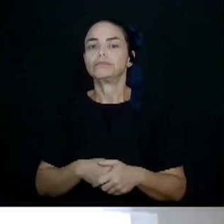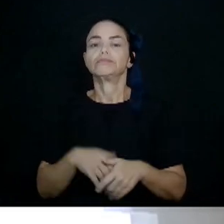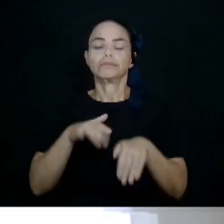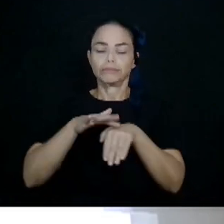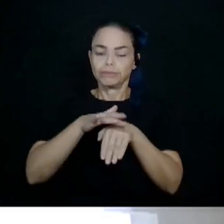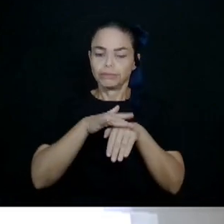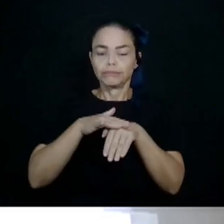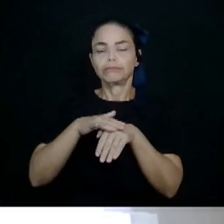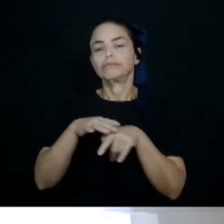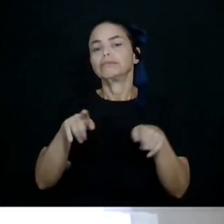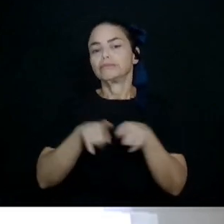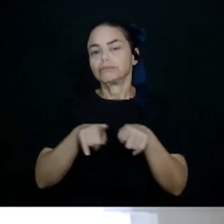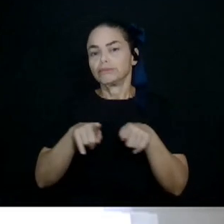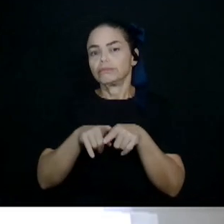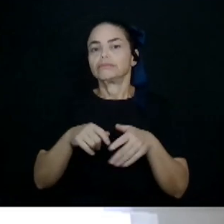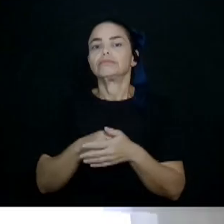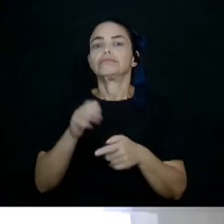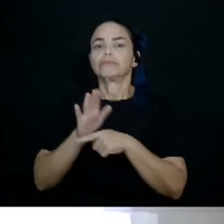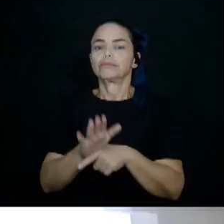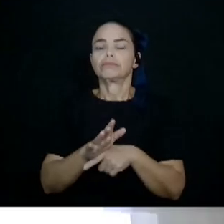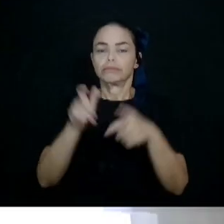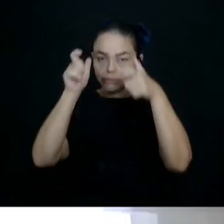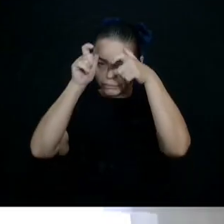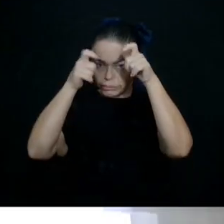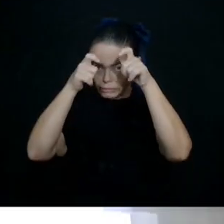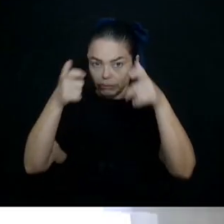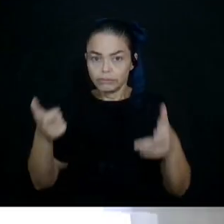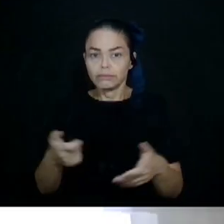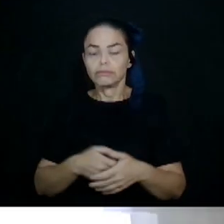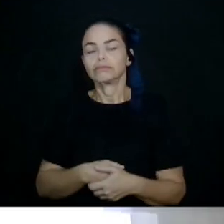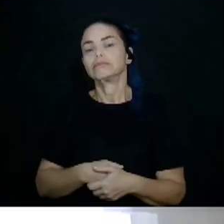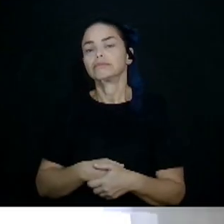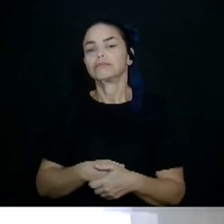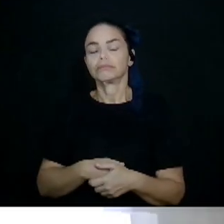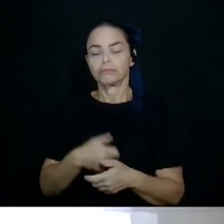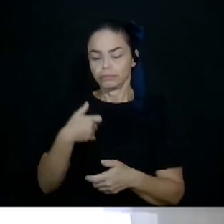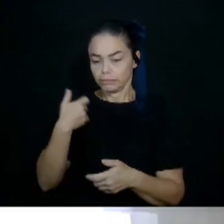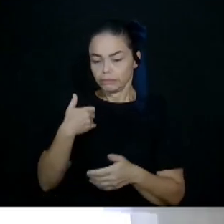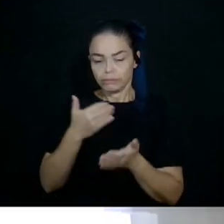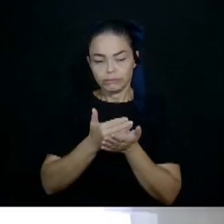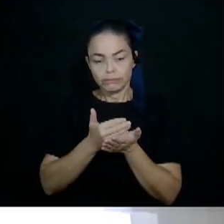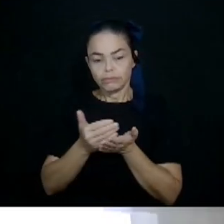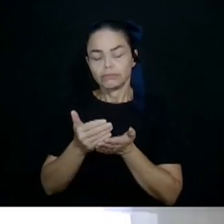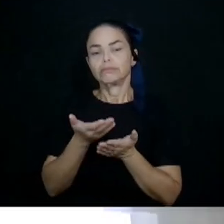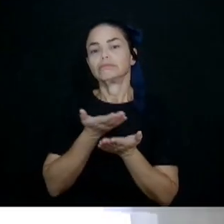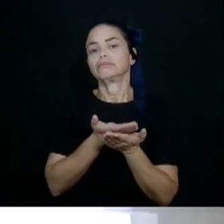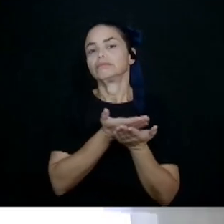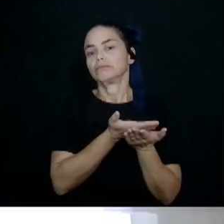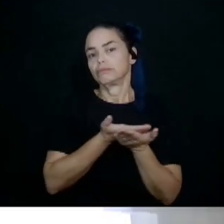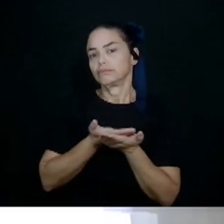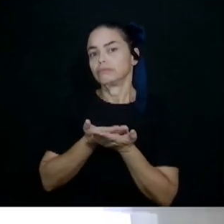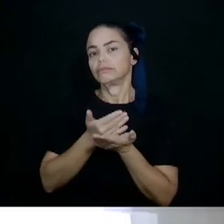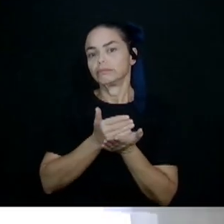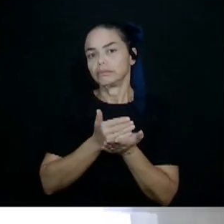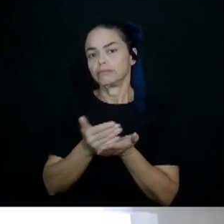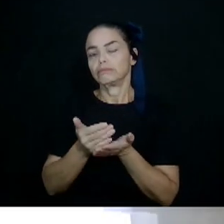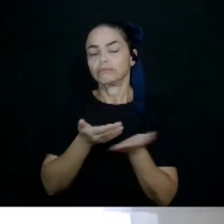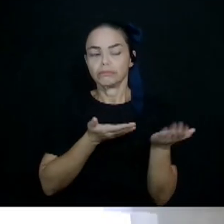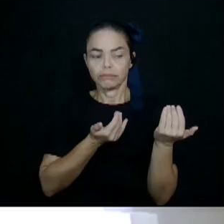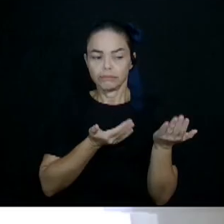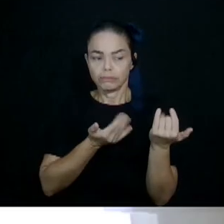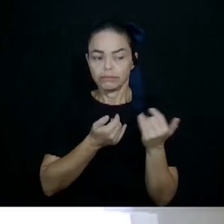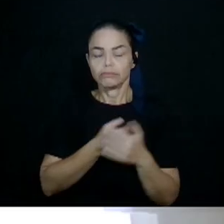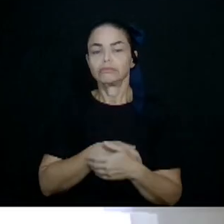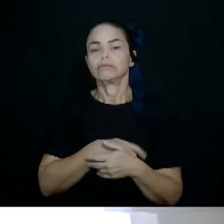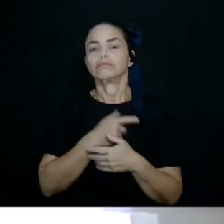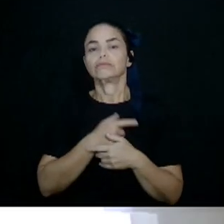também pode ajudar no transtorno. Agora, a idade de início, os estudos mostram que muitas vezes pode começar na adolescência, tem uma tendência